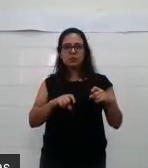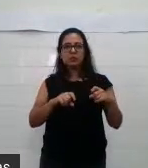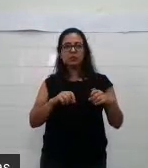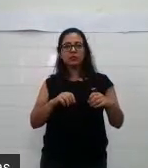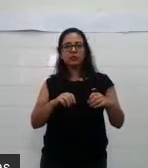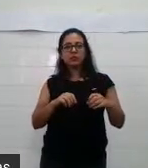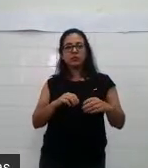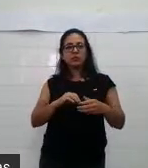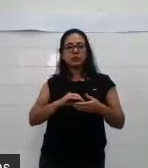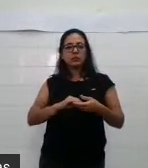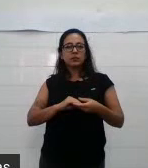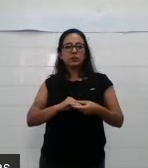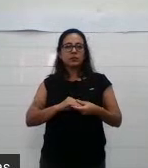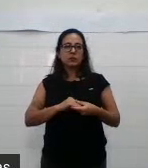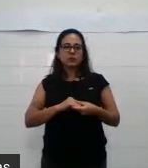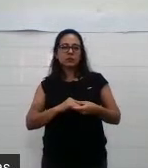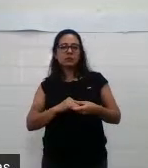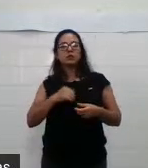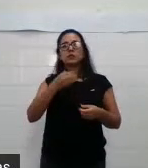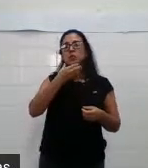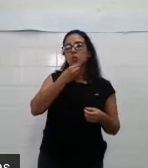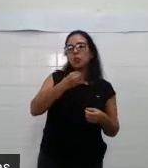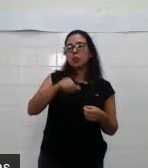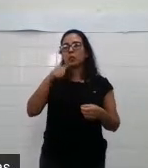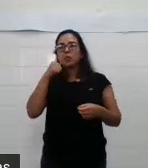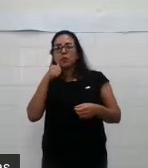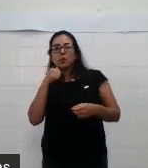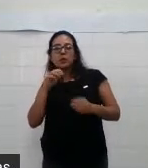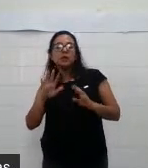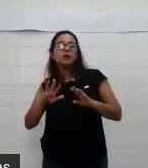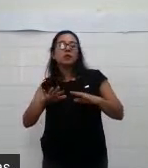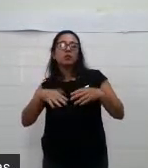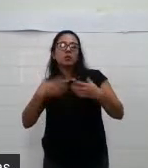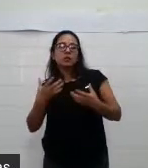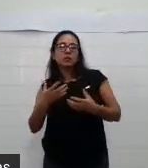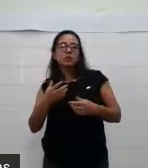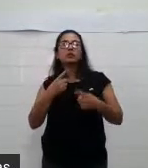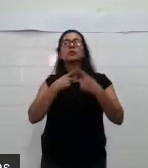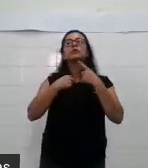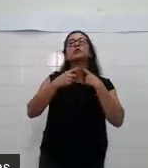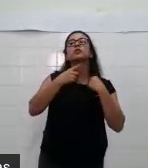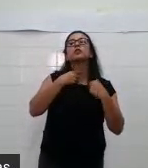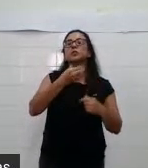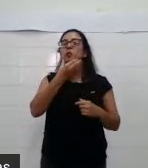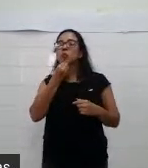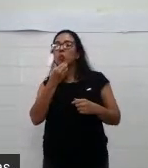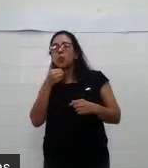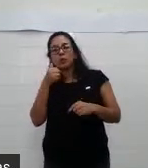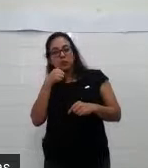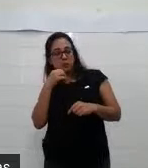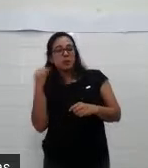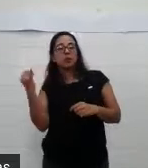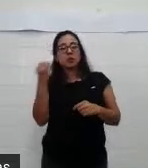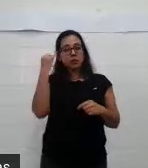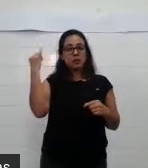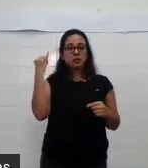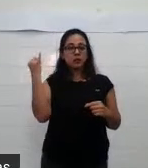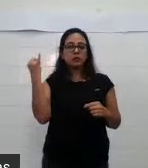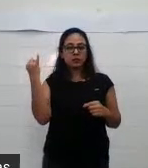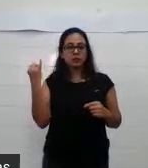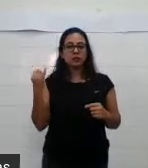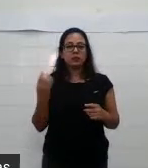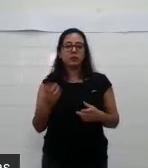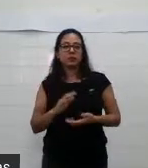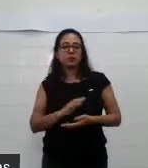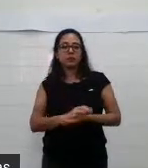se considerava que tanto o prazer masculino quanto o feminino eram importantes, porque mesmo, né,